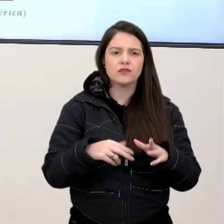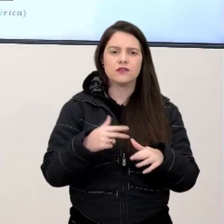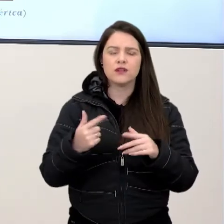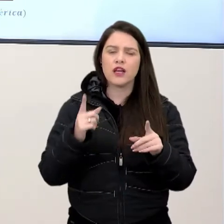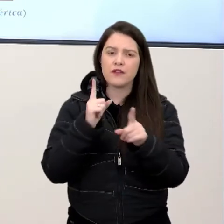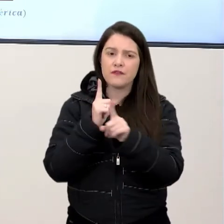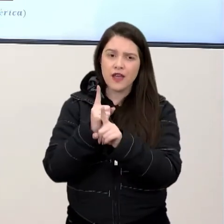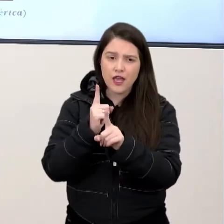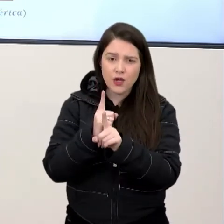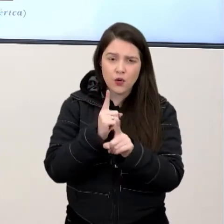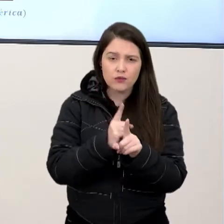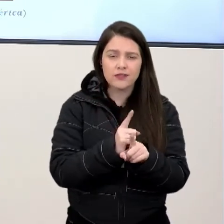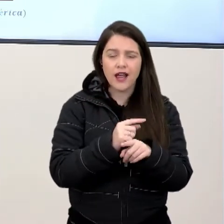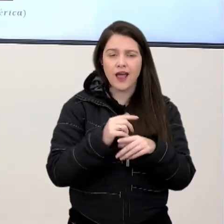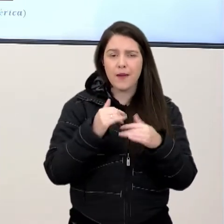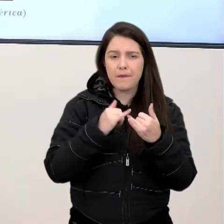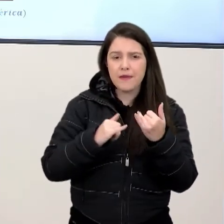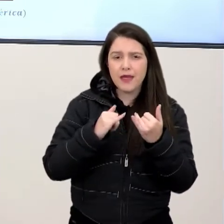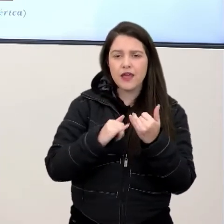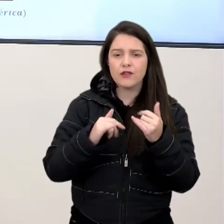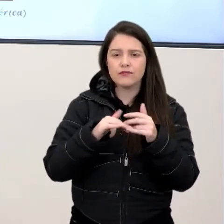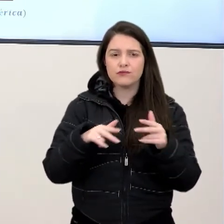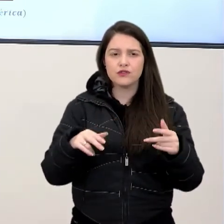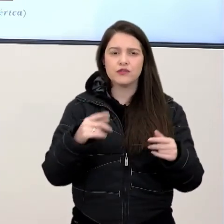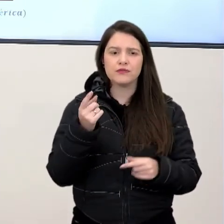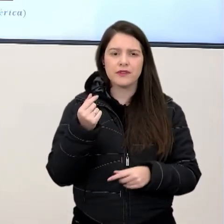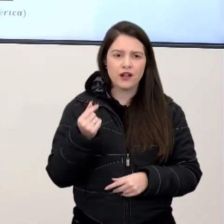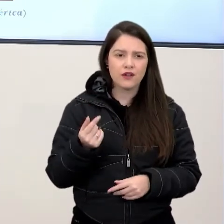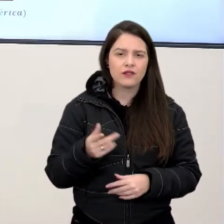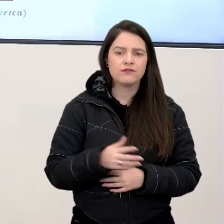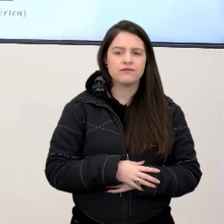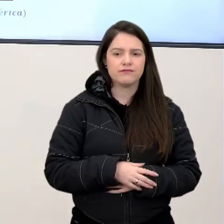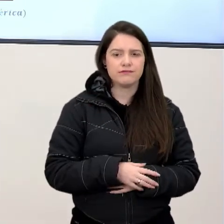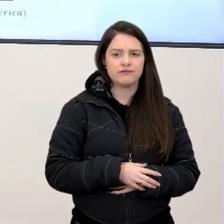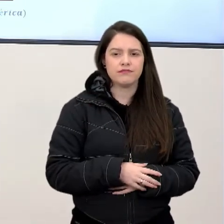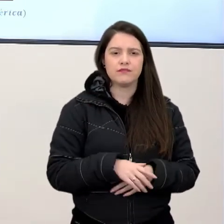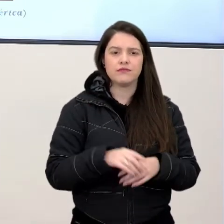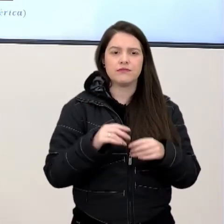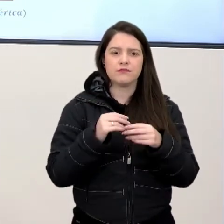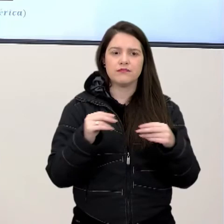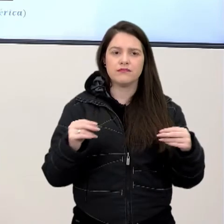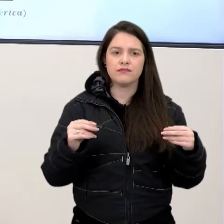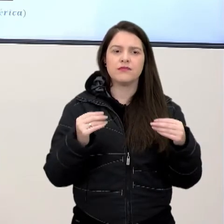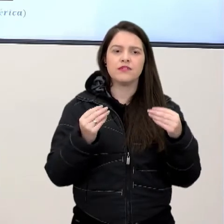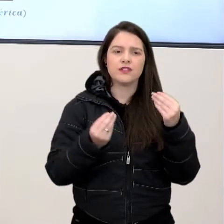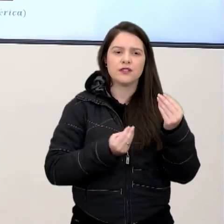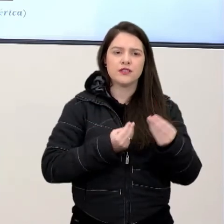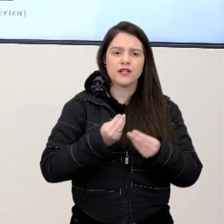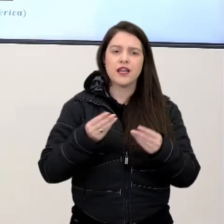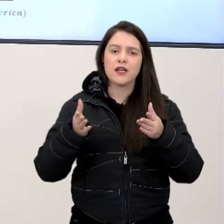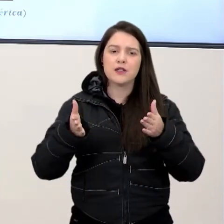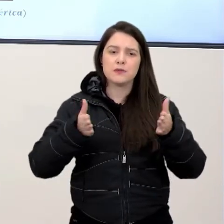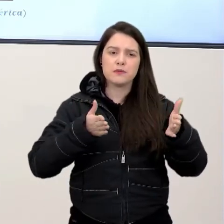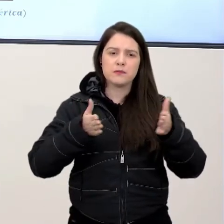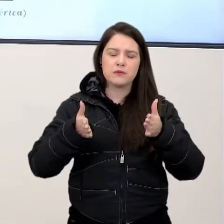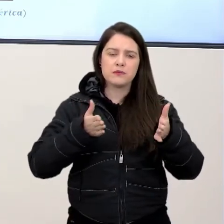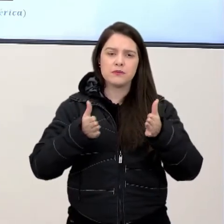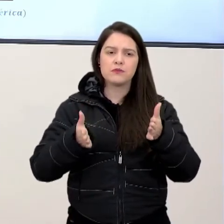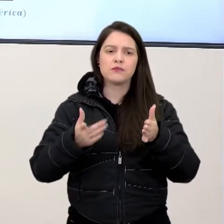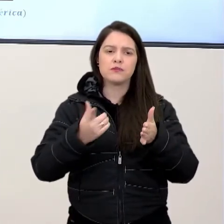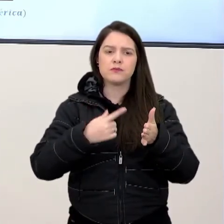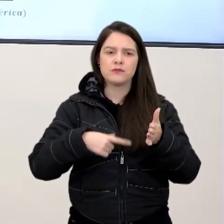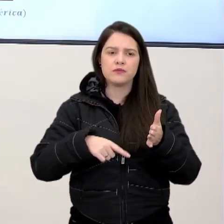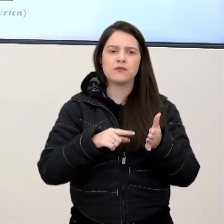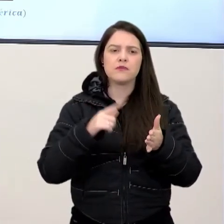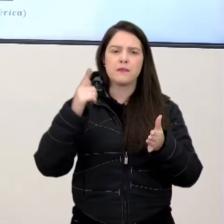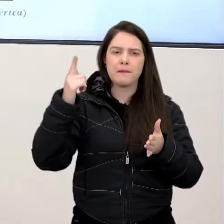calcular médias, desvios padrões, gráficos, né? Inclusive, provavelmente, de regressão linear. Então isso vai